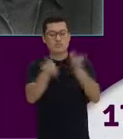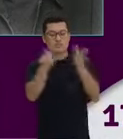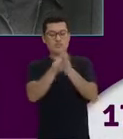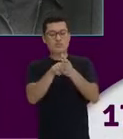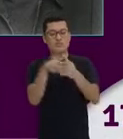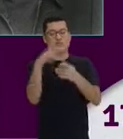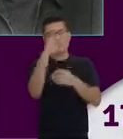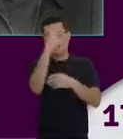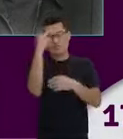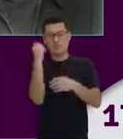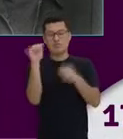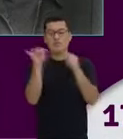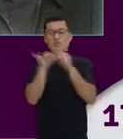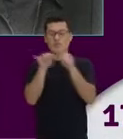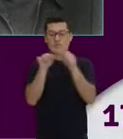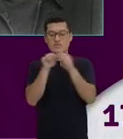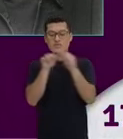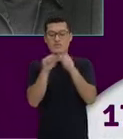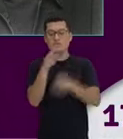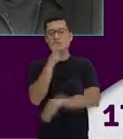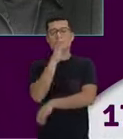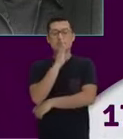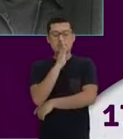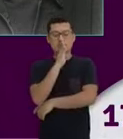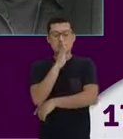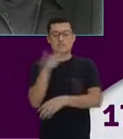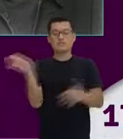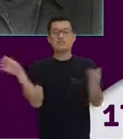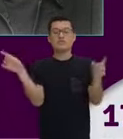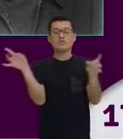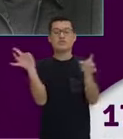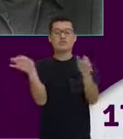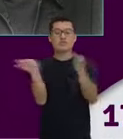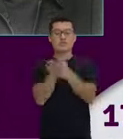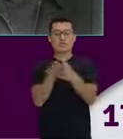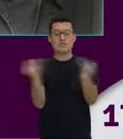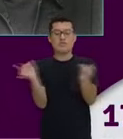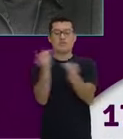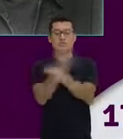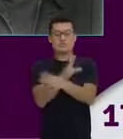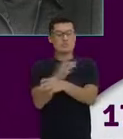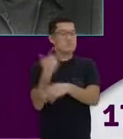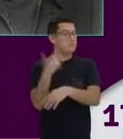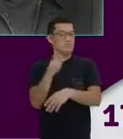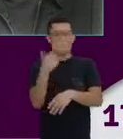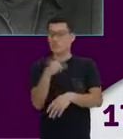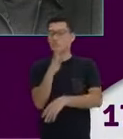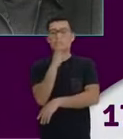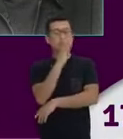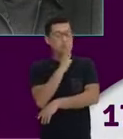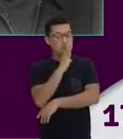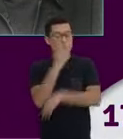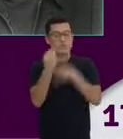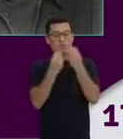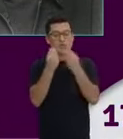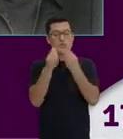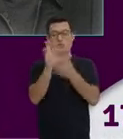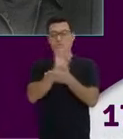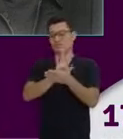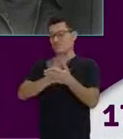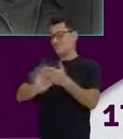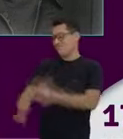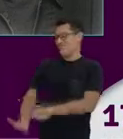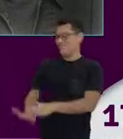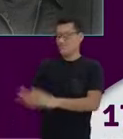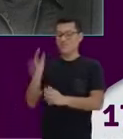das pessoas fazem realmente silêncio ele chegou à conclusão de que não existe silêncio por uma ausência total